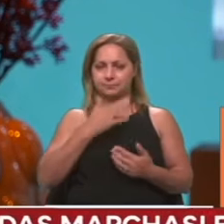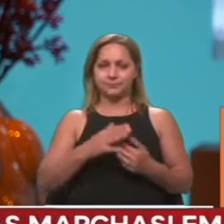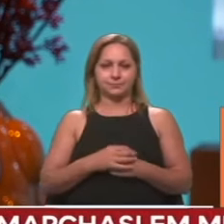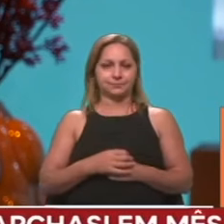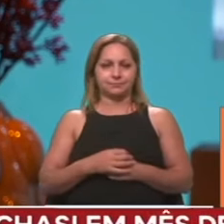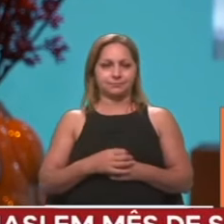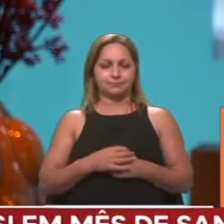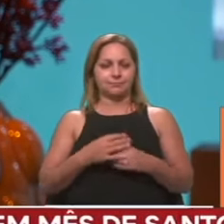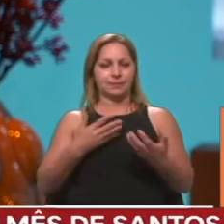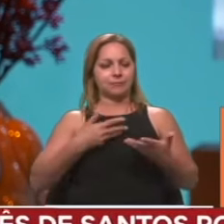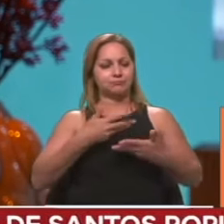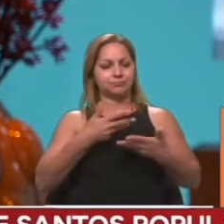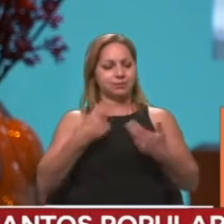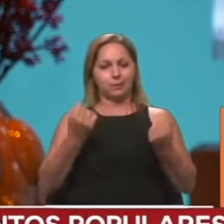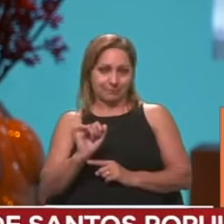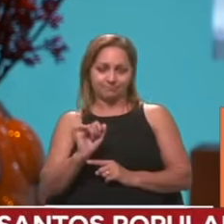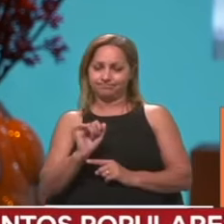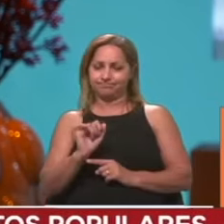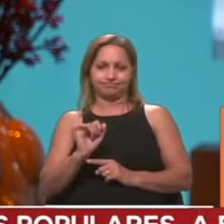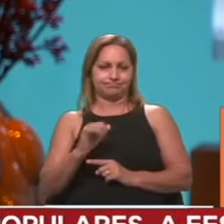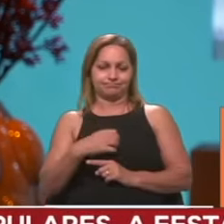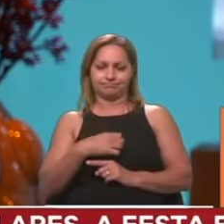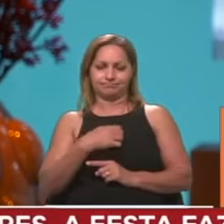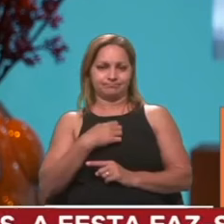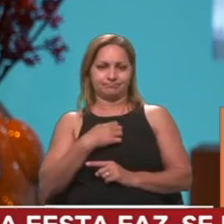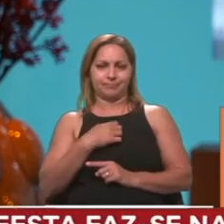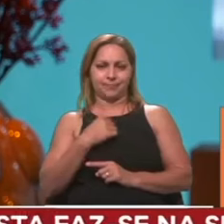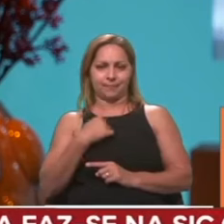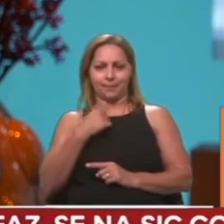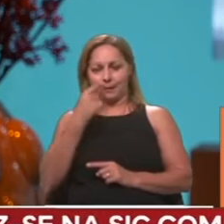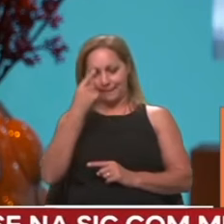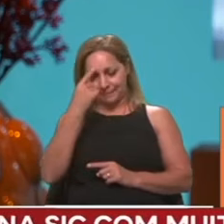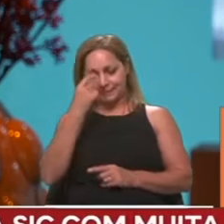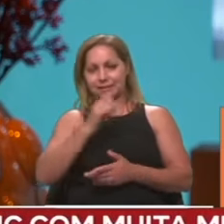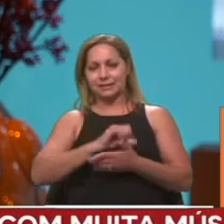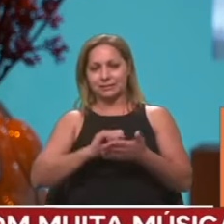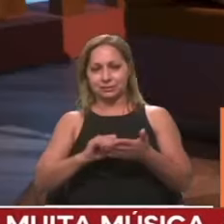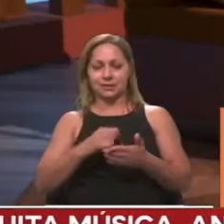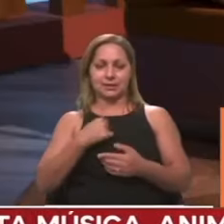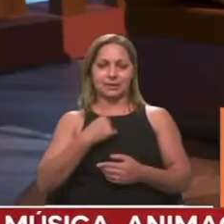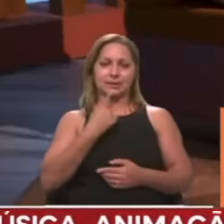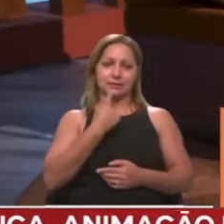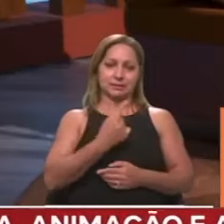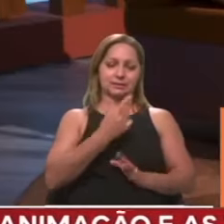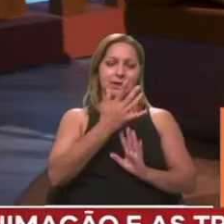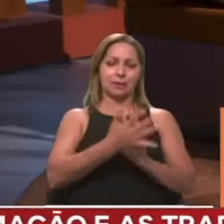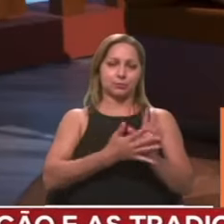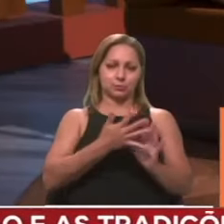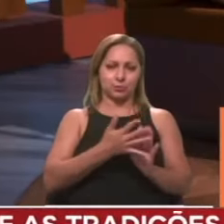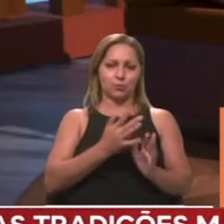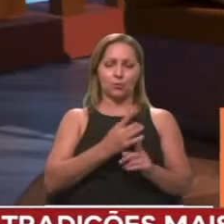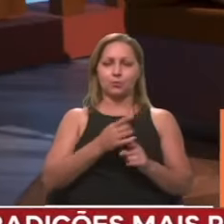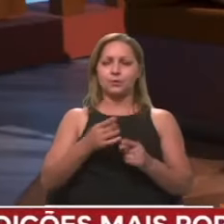não nos conseguimos entender. É uma dificuldade muito grande. E pensei várias vezes em desistir e disse isso à produção. Porquê? Porque ele